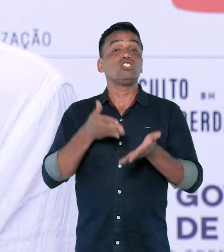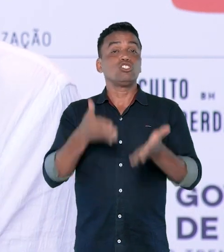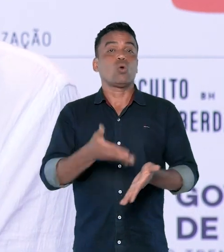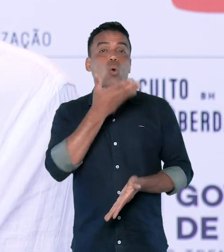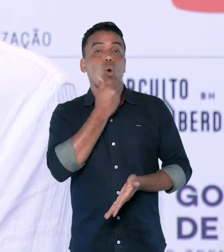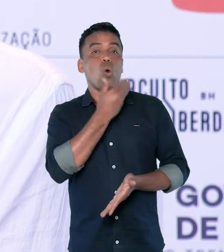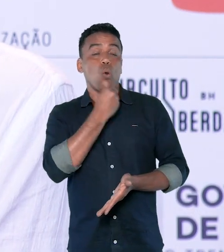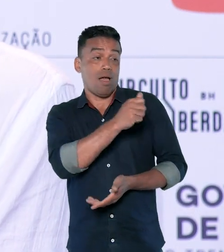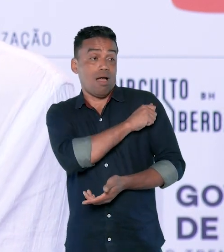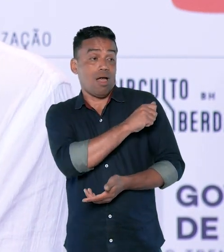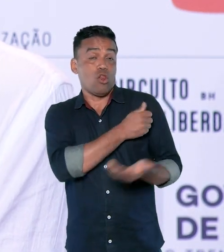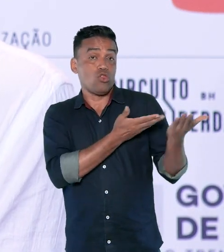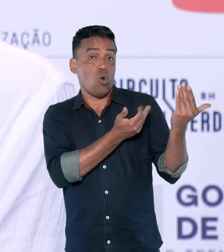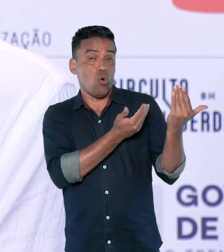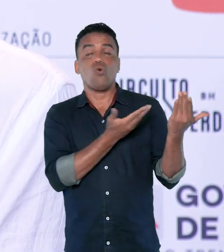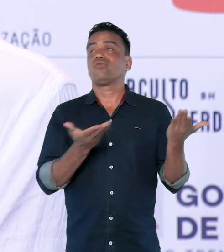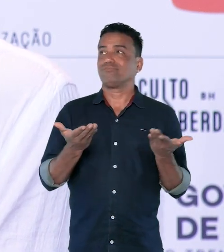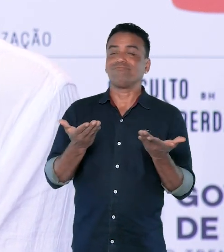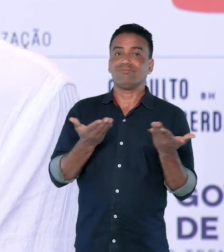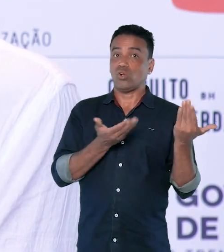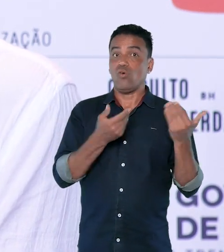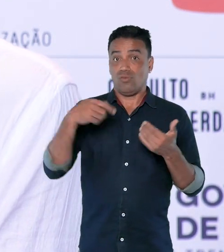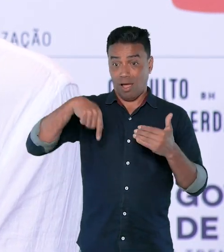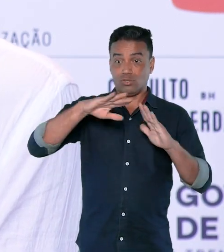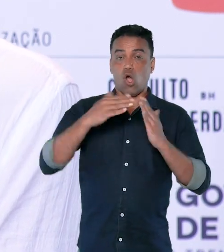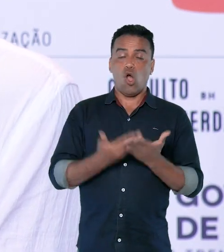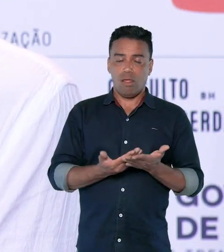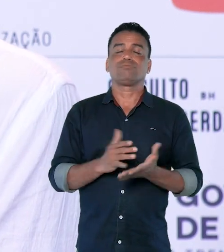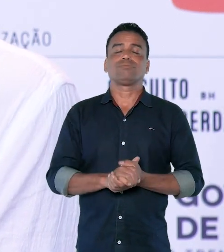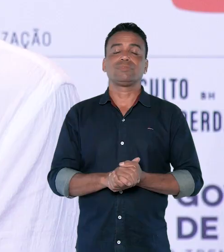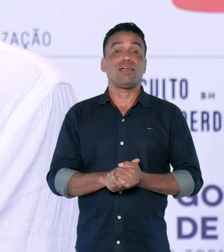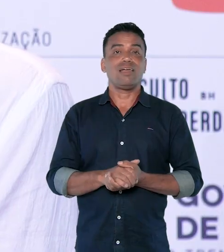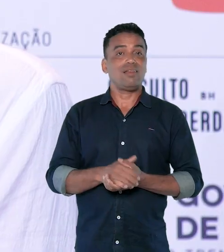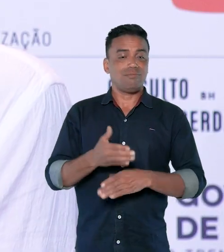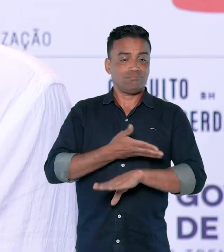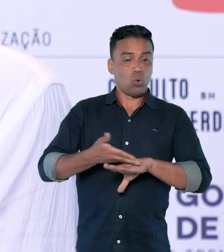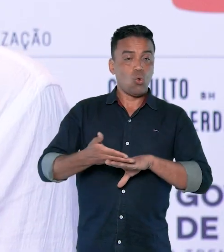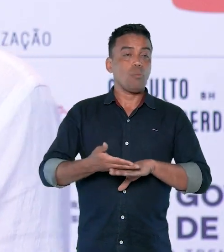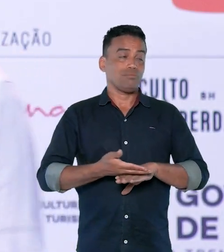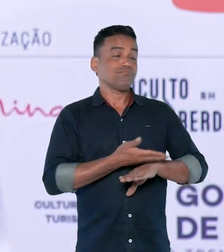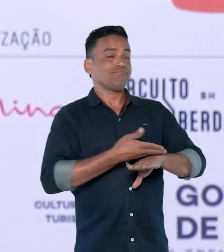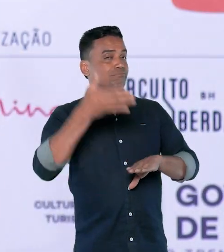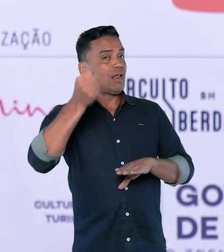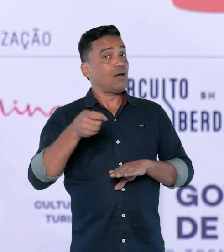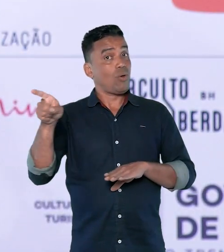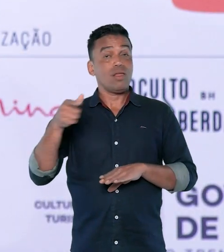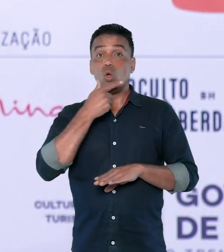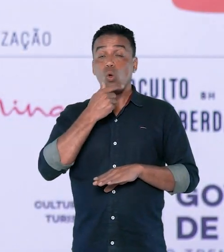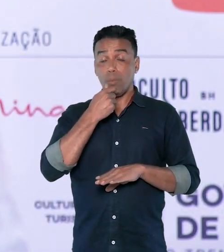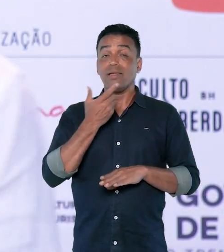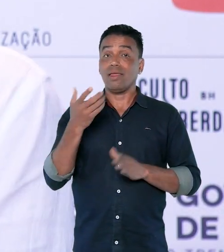rapaz, branco, e aí ele queria ser o primeiro a apresentar o livro. E